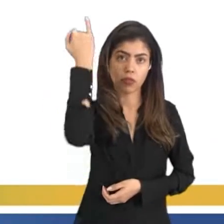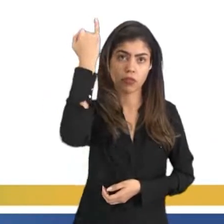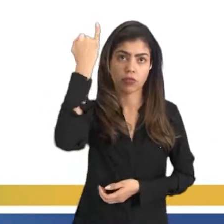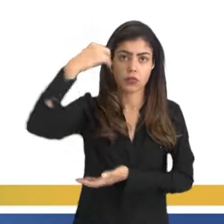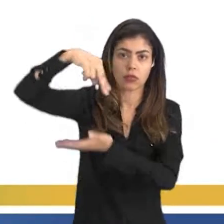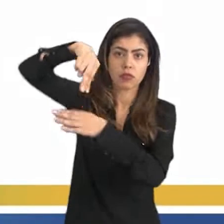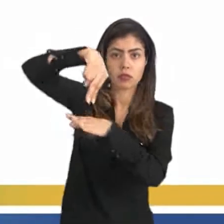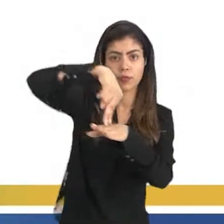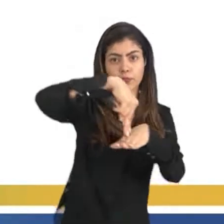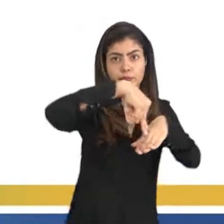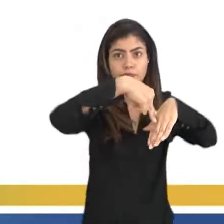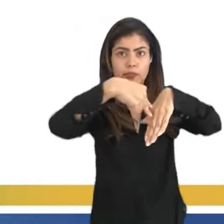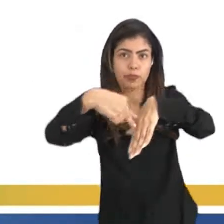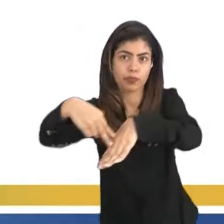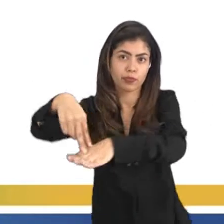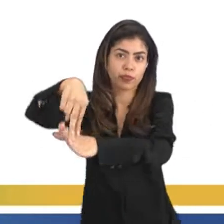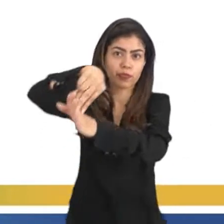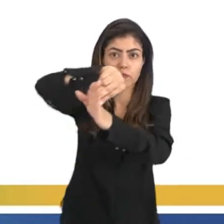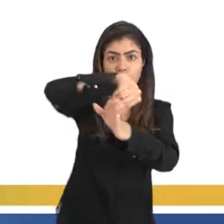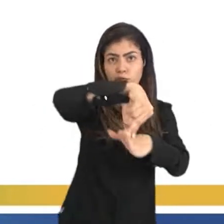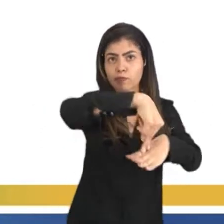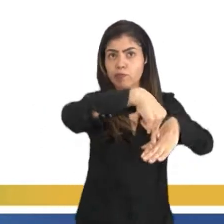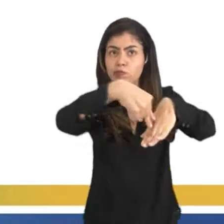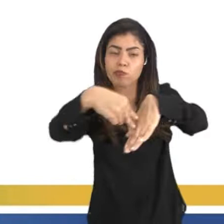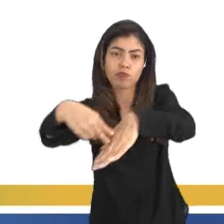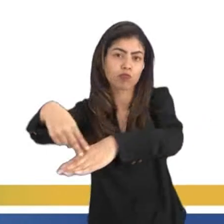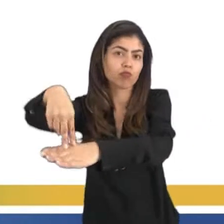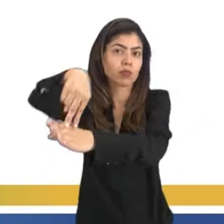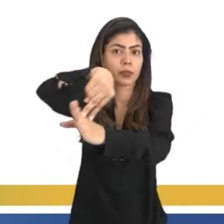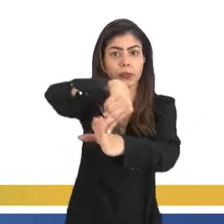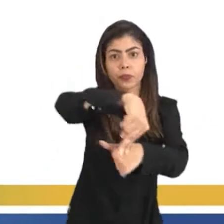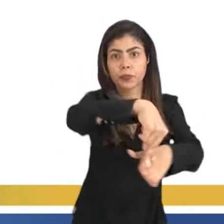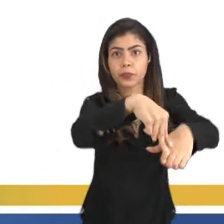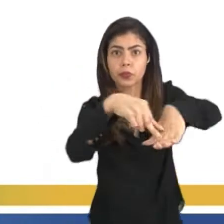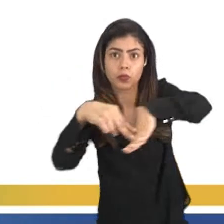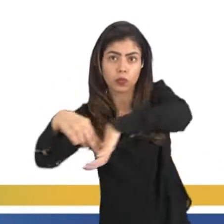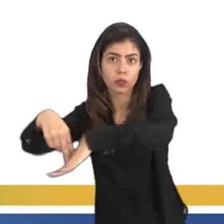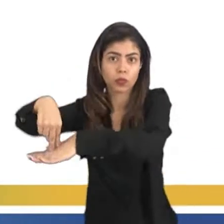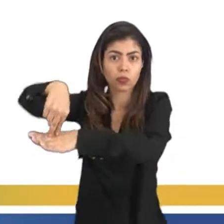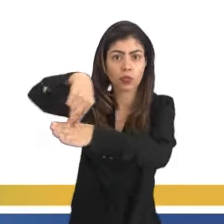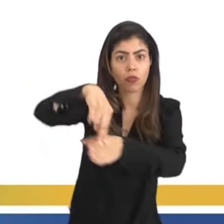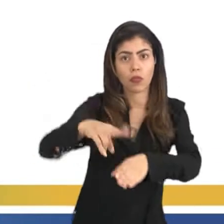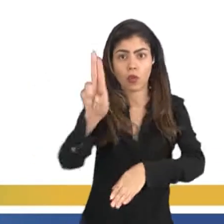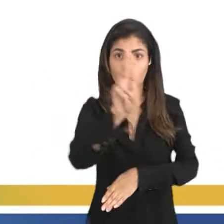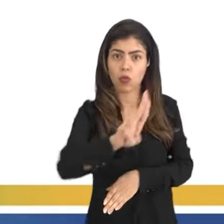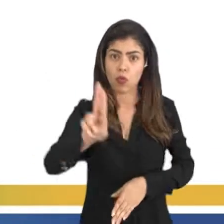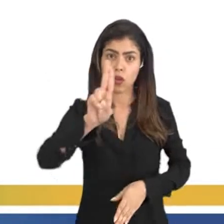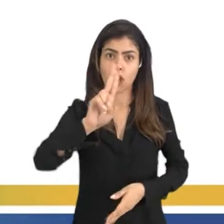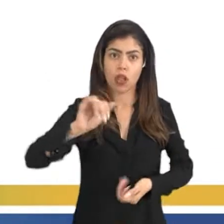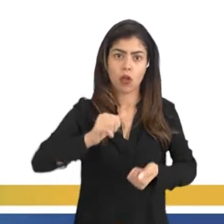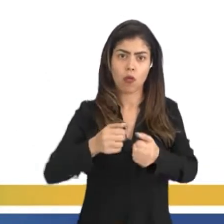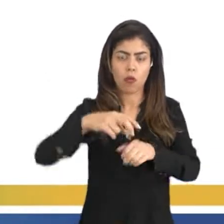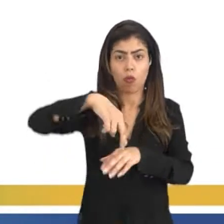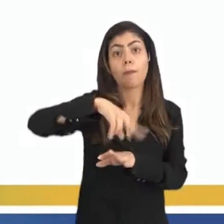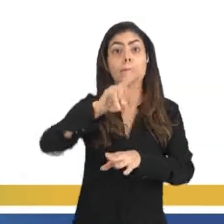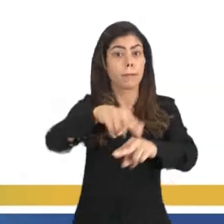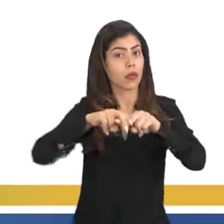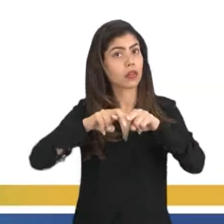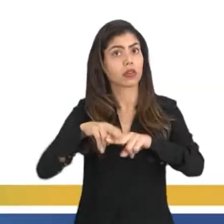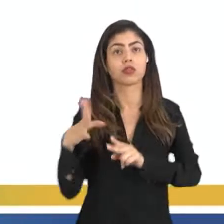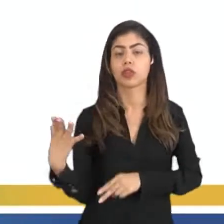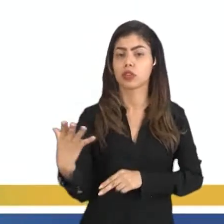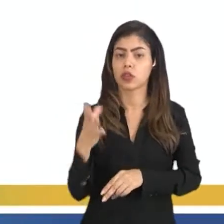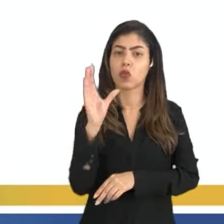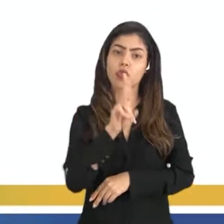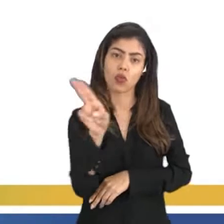Sky Surfer, salta de uma prancha similar a uma prancha de surf e realiza movimentos radicais no ar, por isso recebe